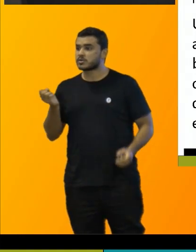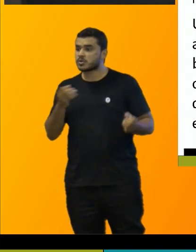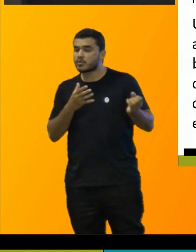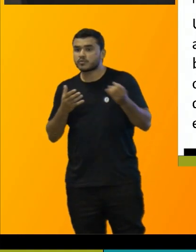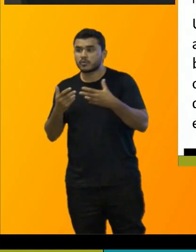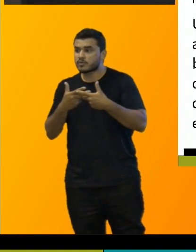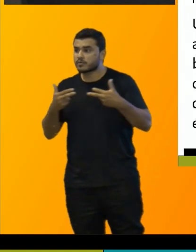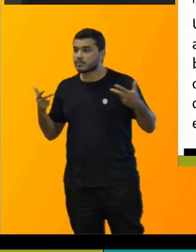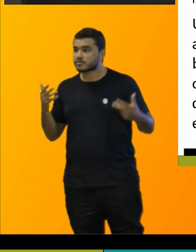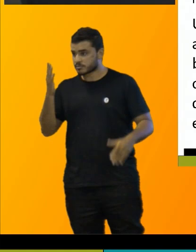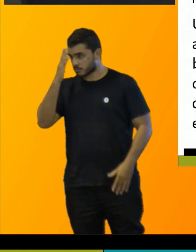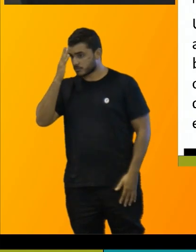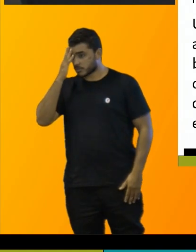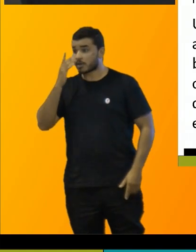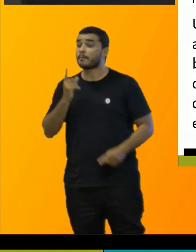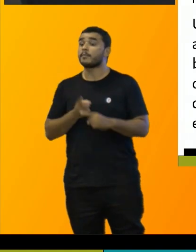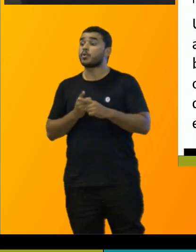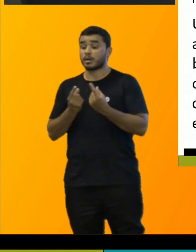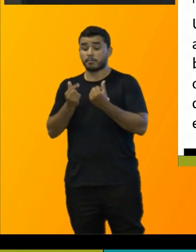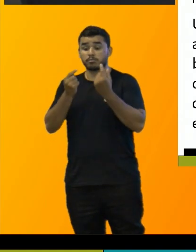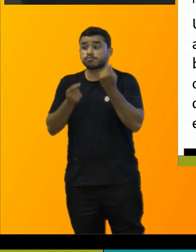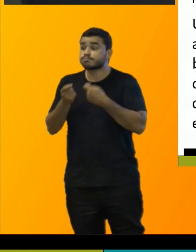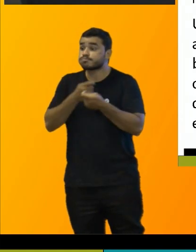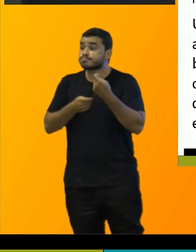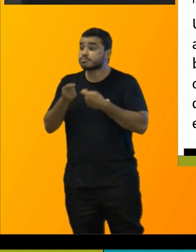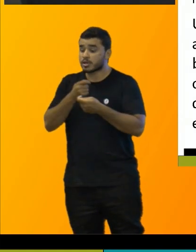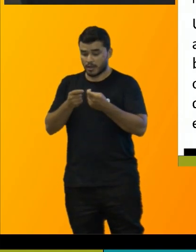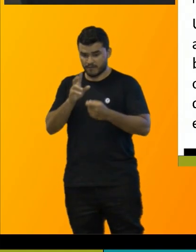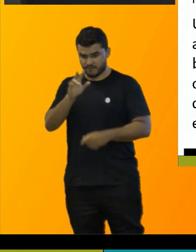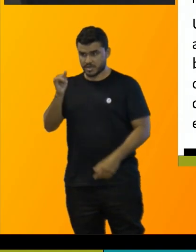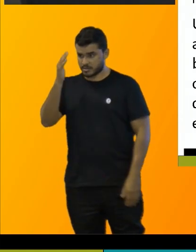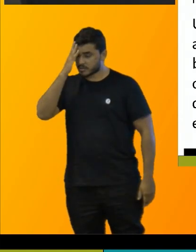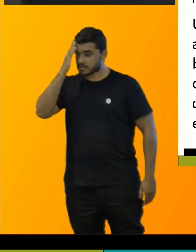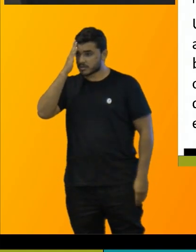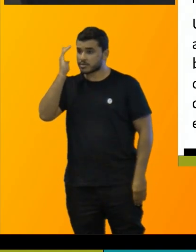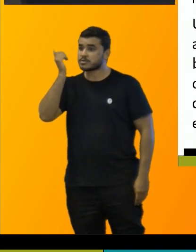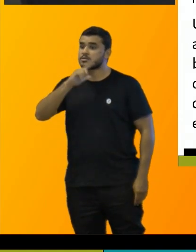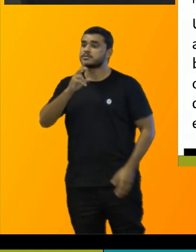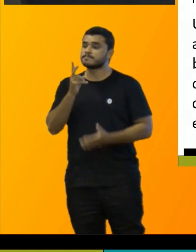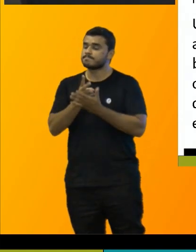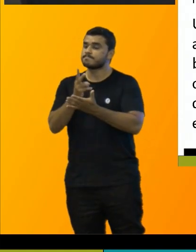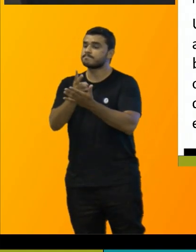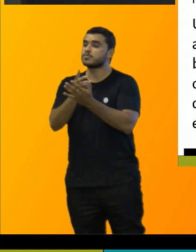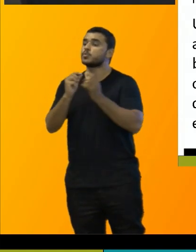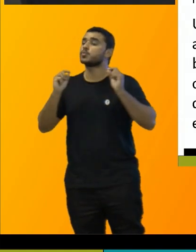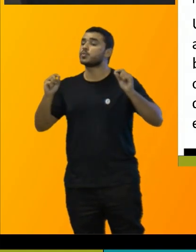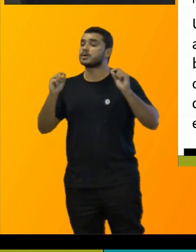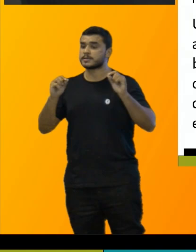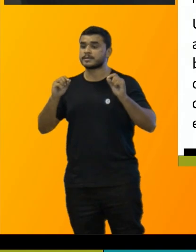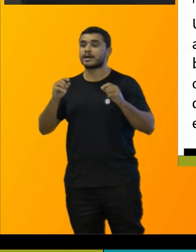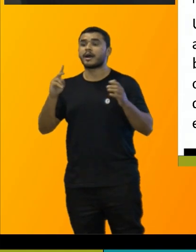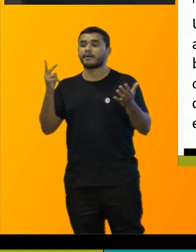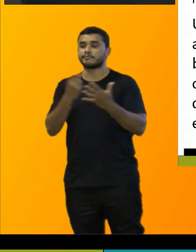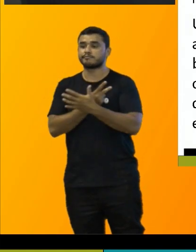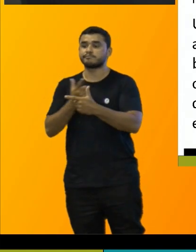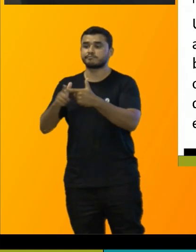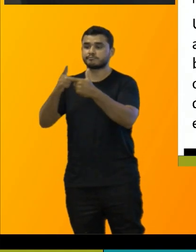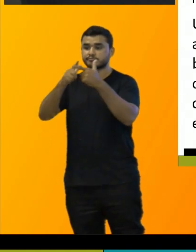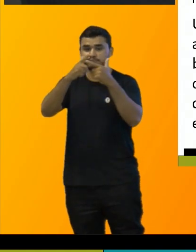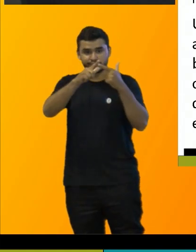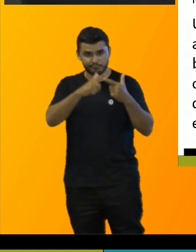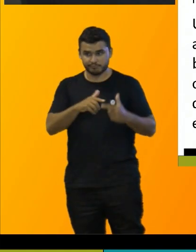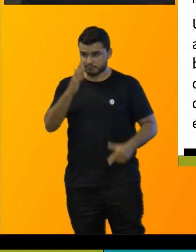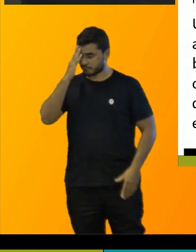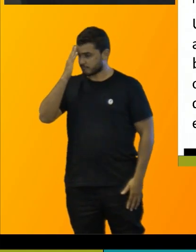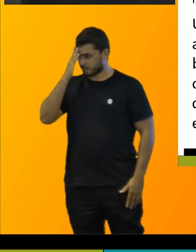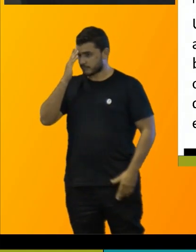estoques, pois o mercado internacional de capitais se encontrava em profunda depressão. Aprenda comigo, 1 ano